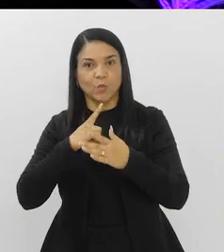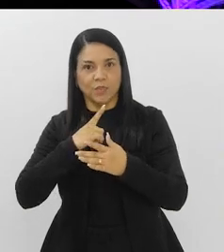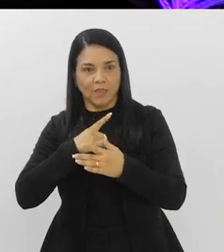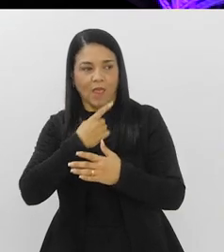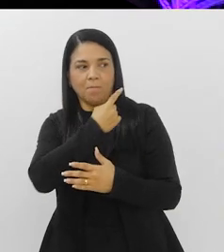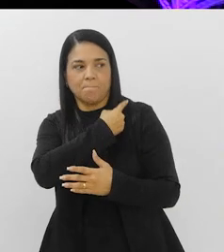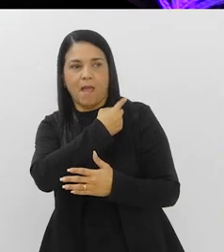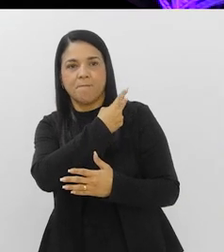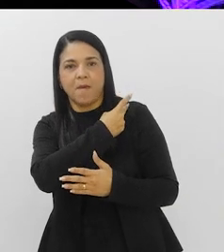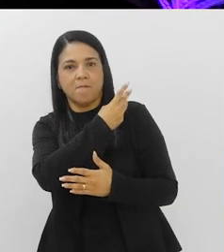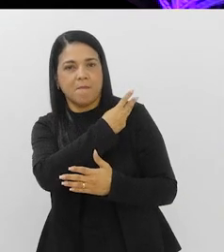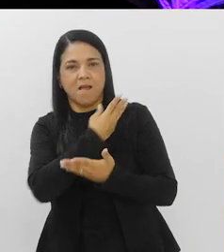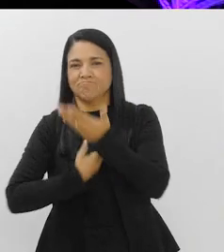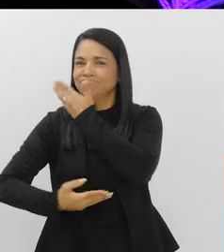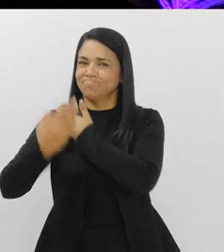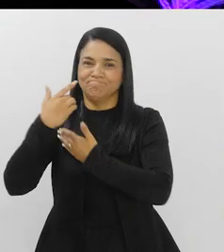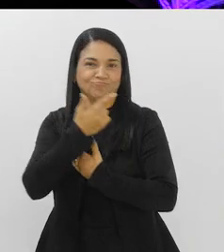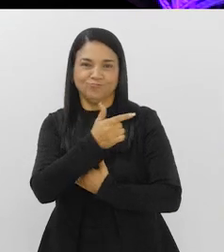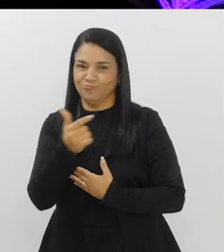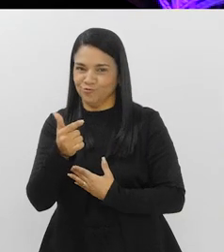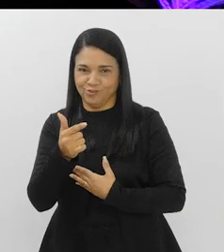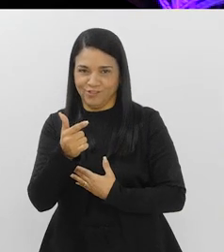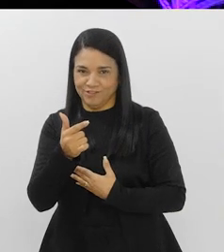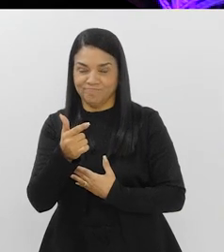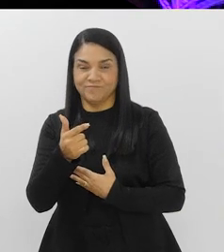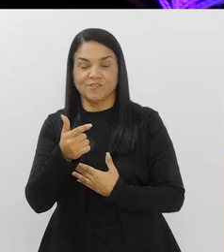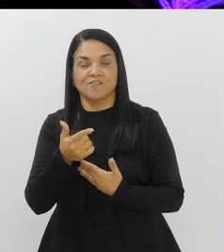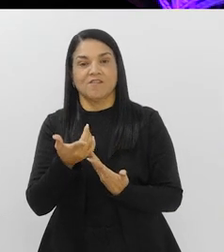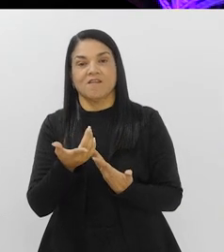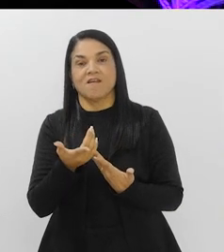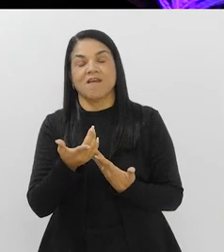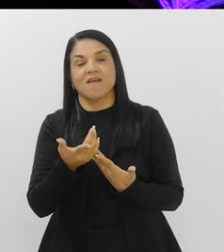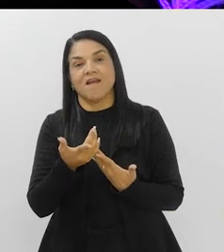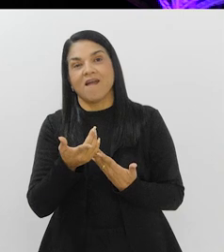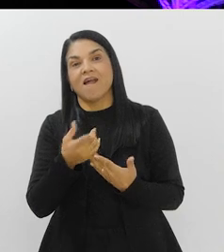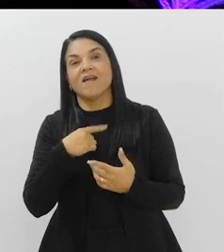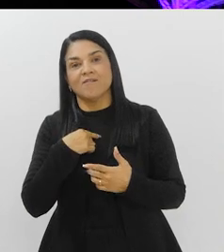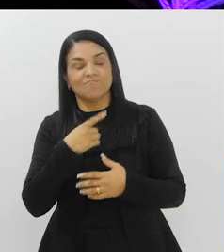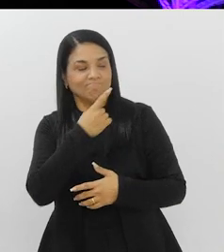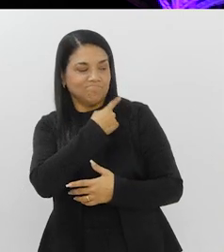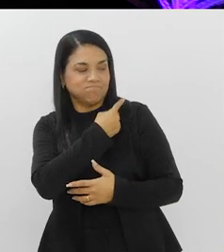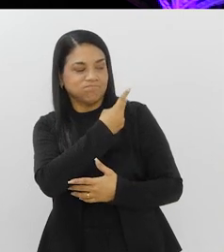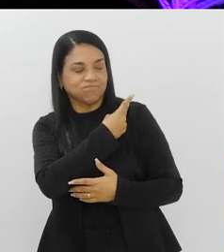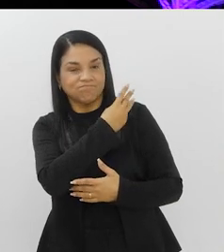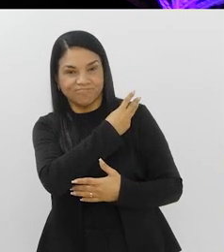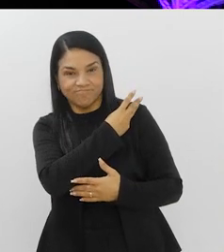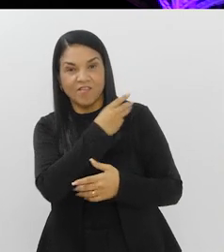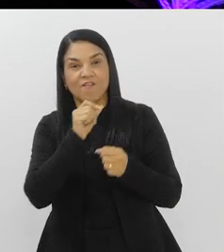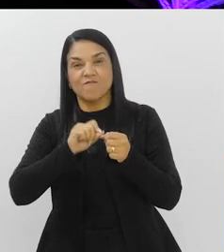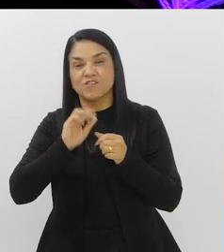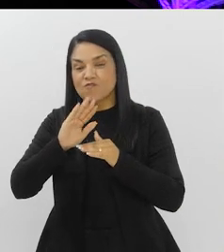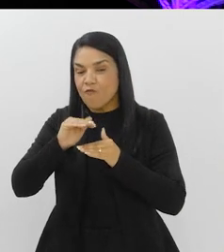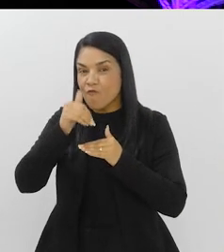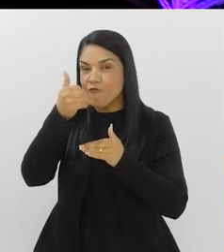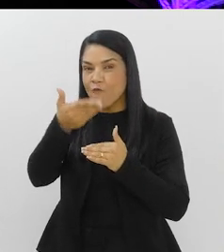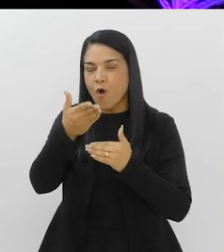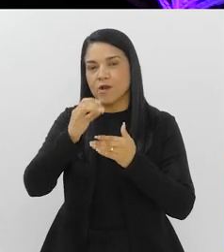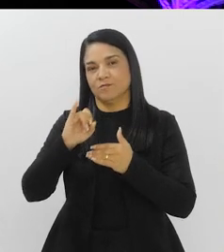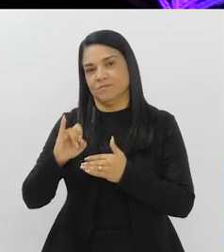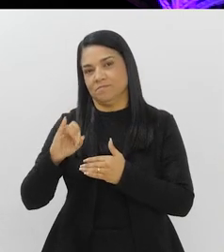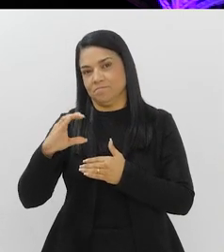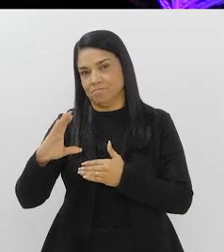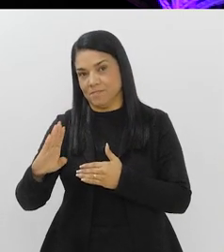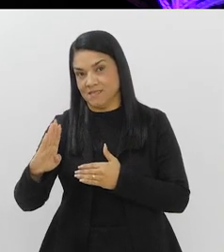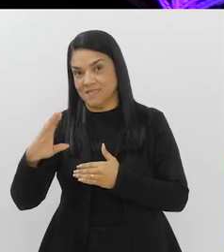Constant tem Ensino Médio Ensino Médio técnico né antigamente não tinha então o ensino médio eu tive que fazer fora e foram